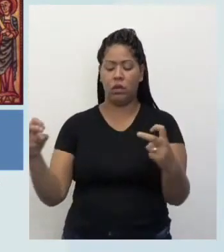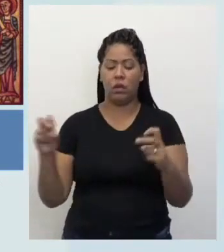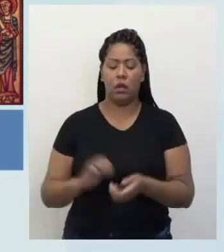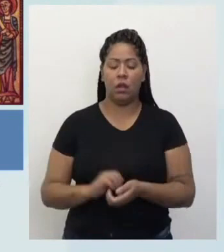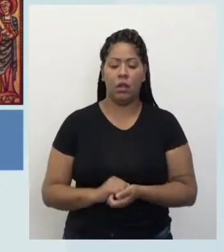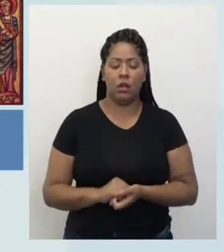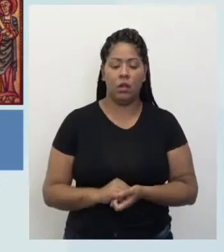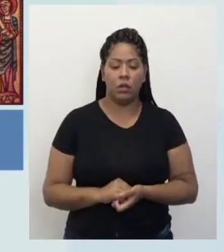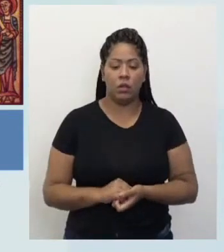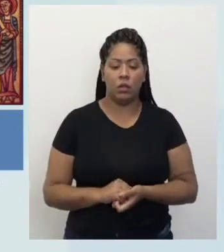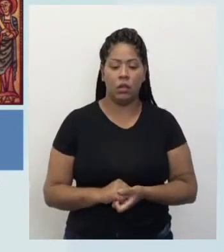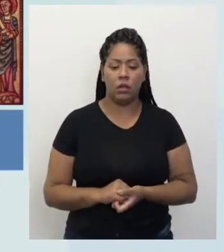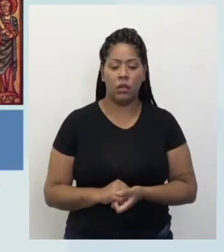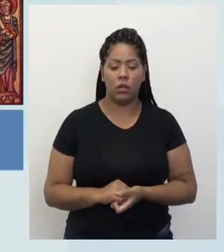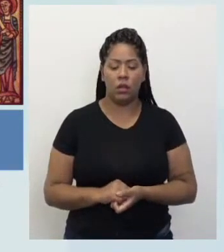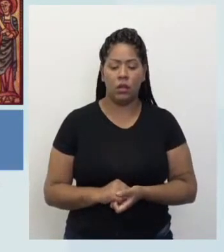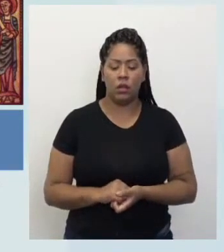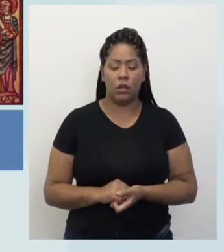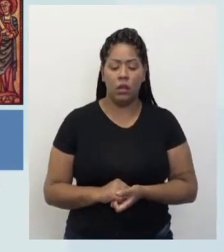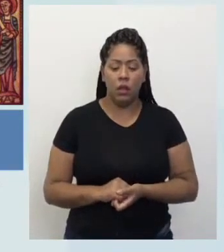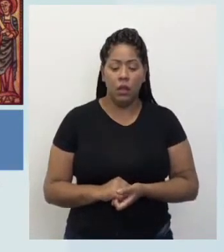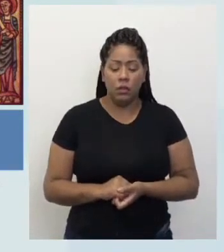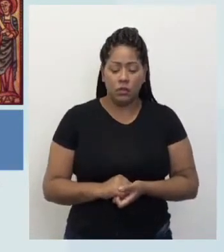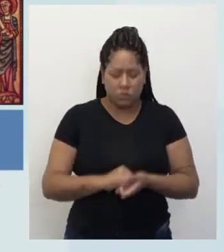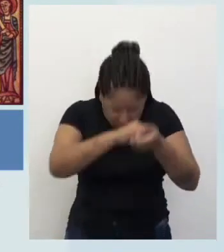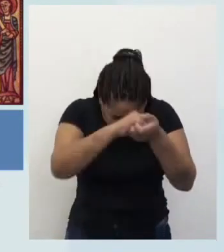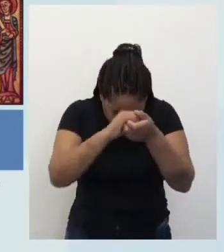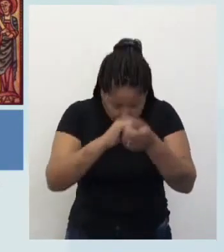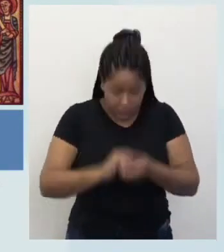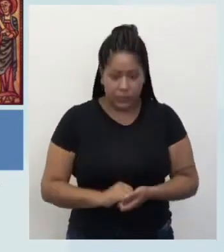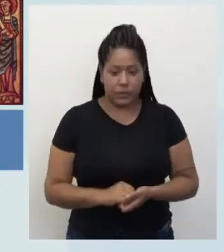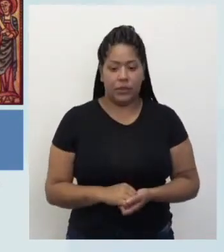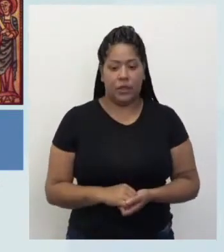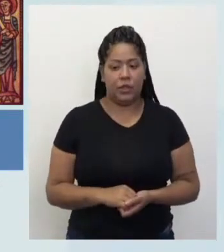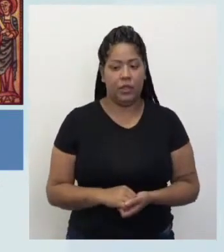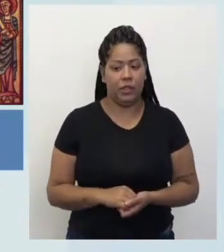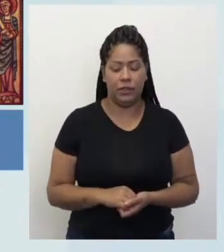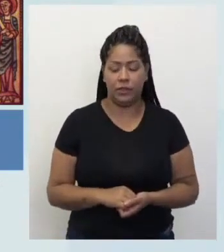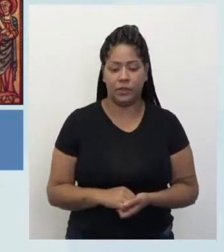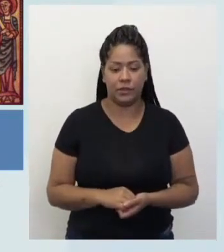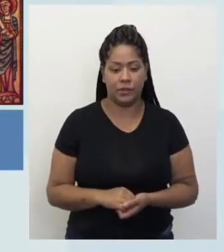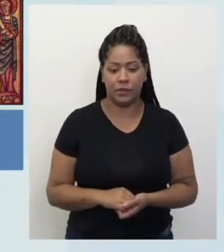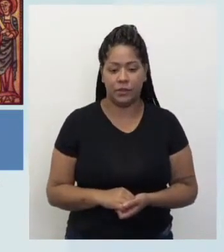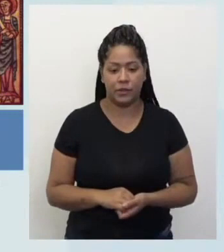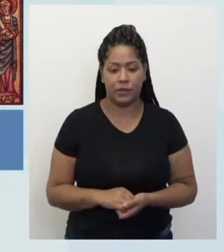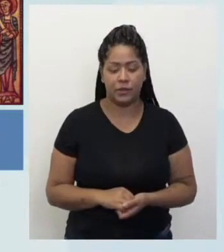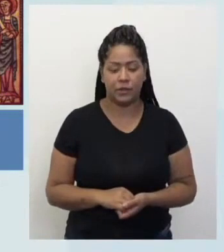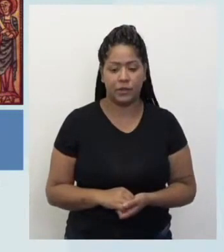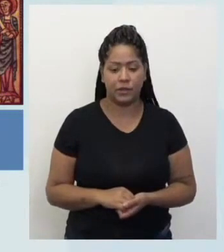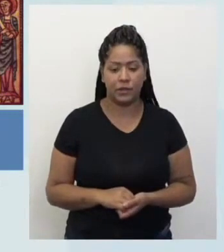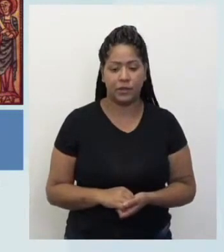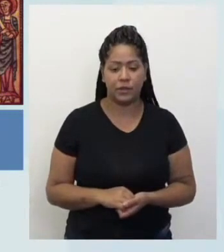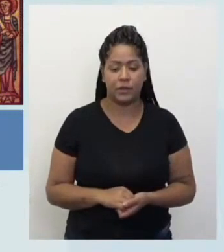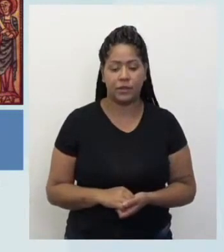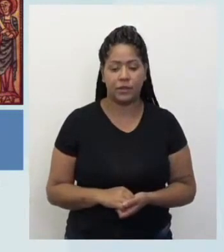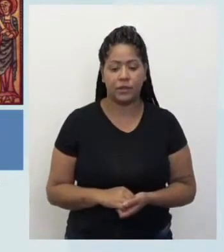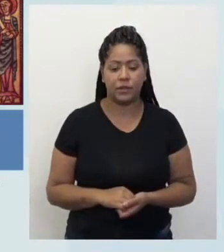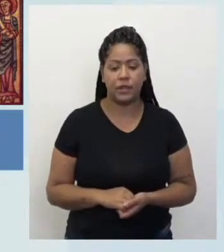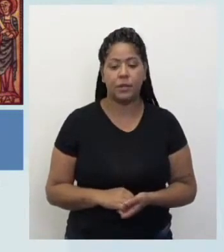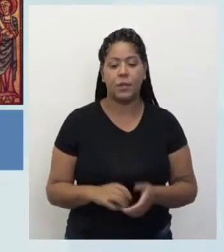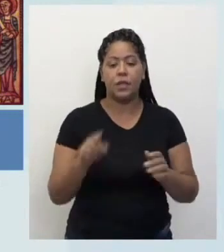pé de igualdade, né, com aqueles outros personagens ali e alguns signos